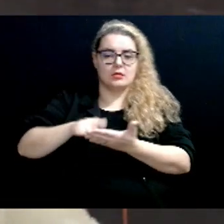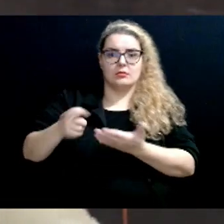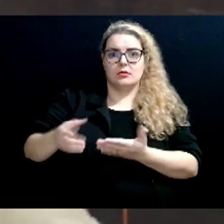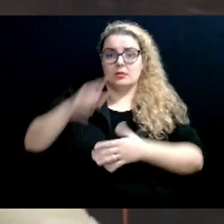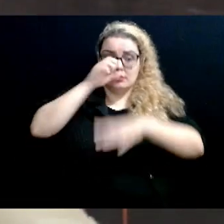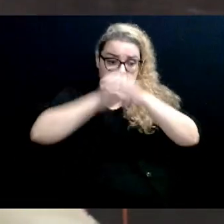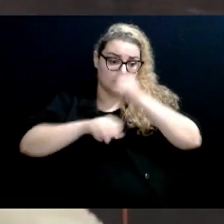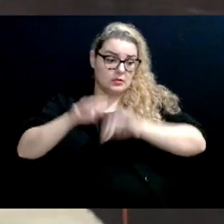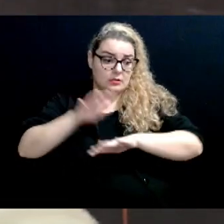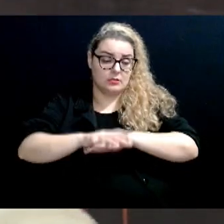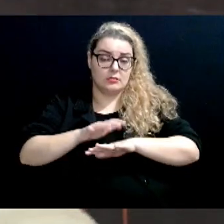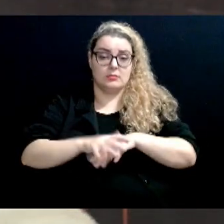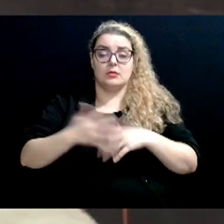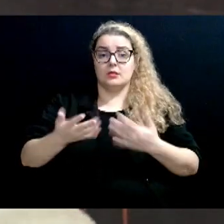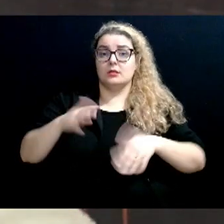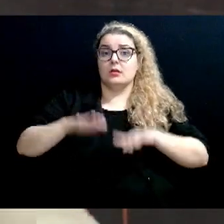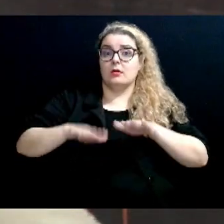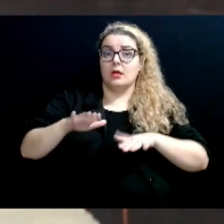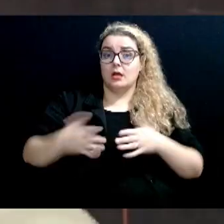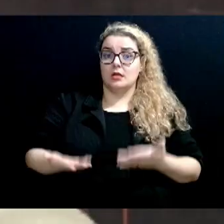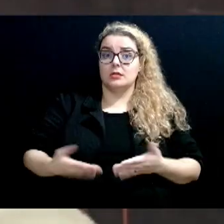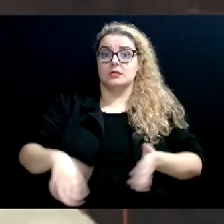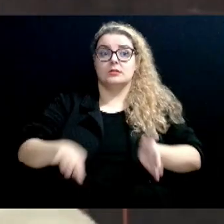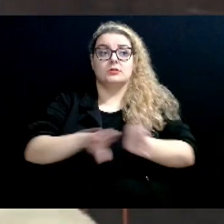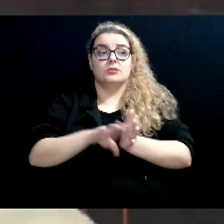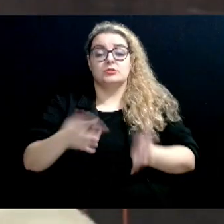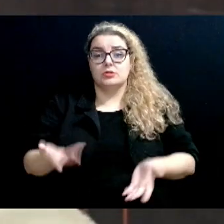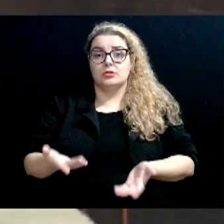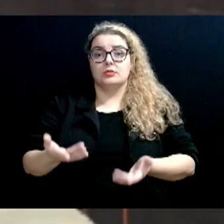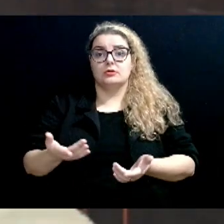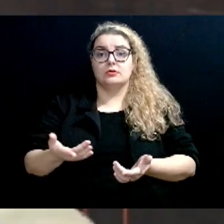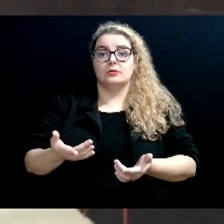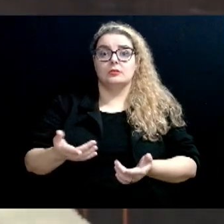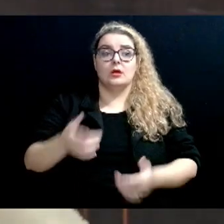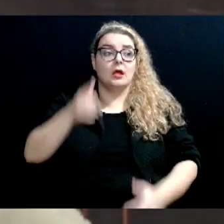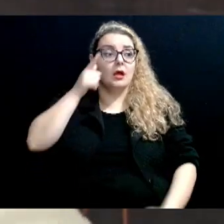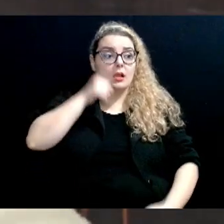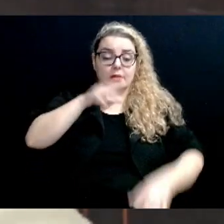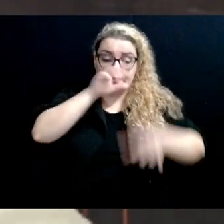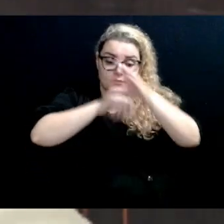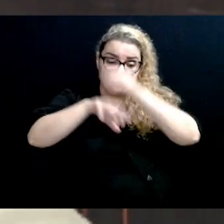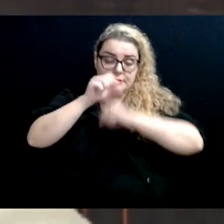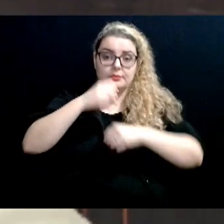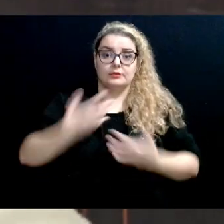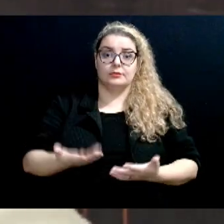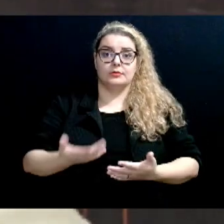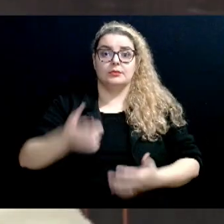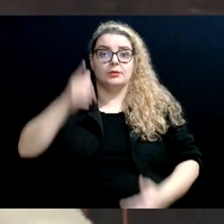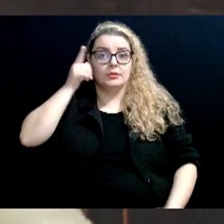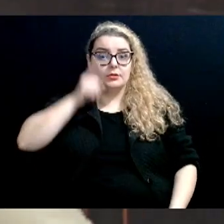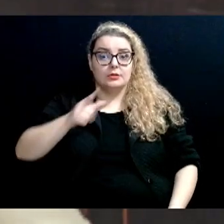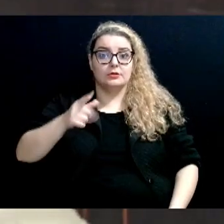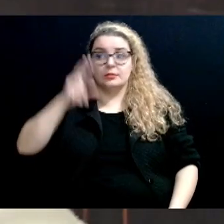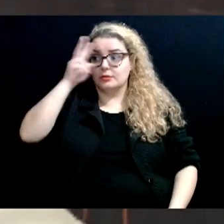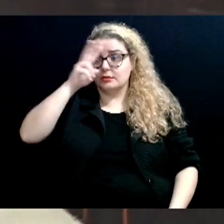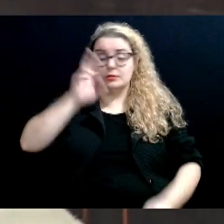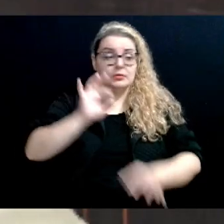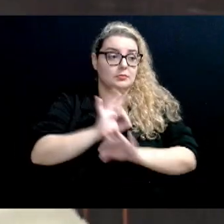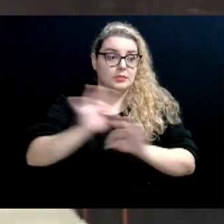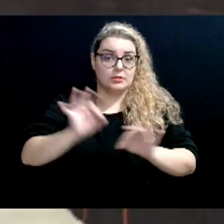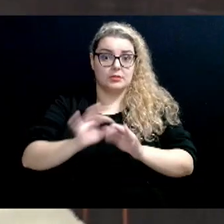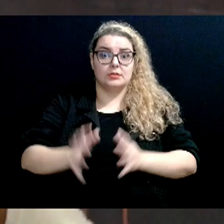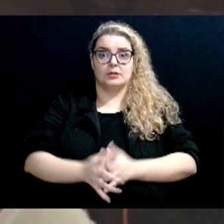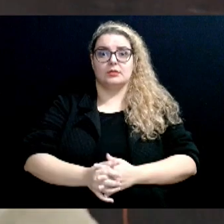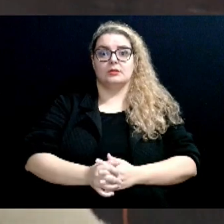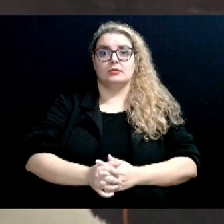às vezes, chega lá uma questão assim, não consegue aprender, né? Não está conseguindo lembrar de nada. E aí você vai ver, olha,